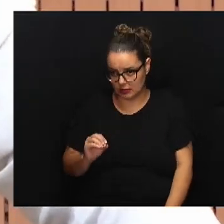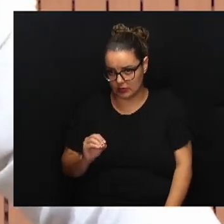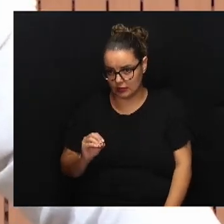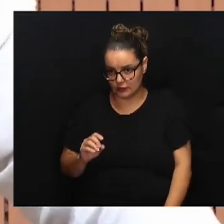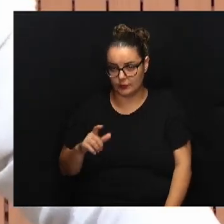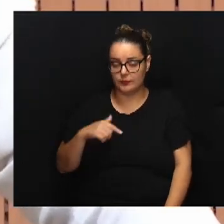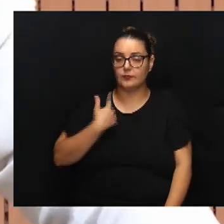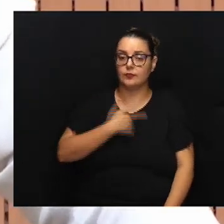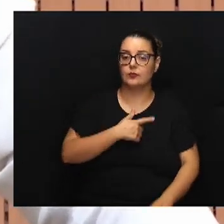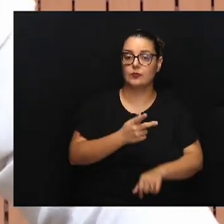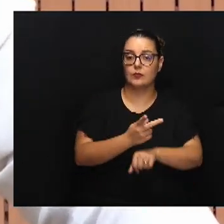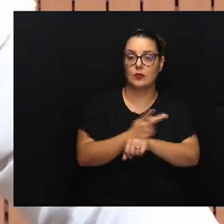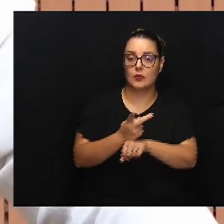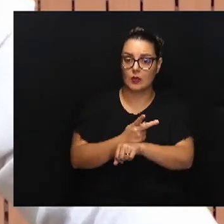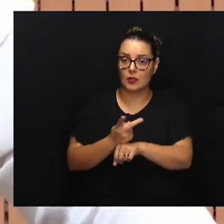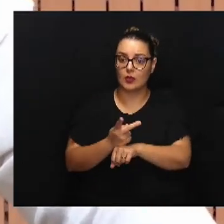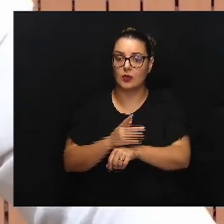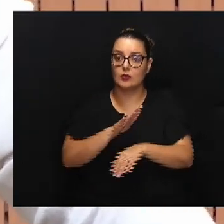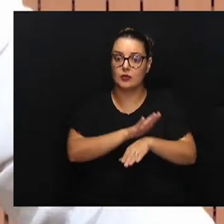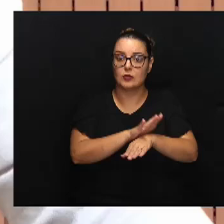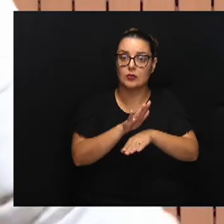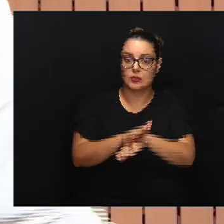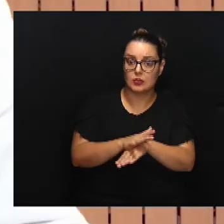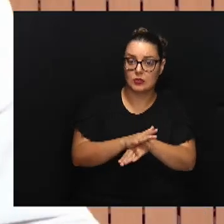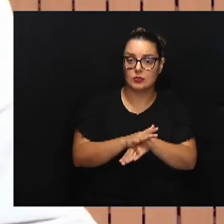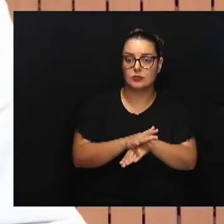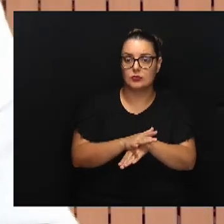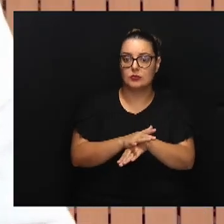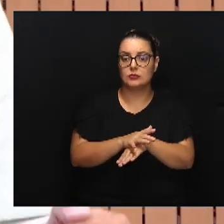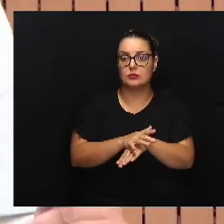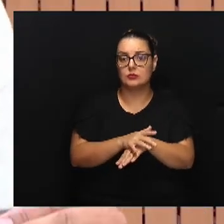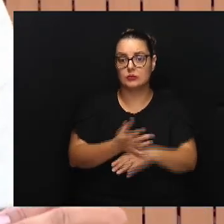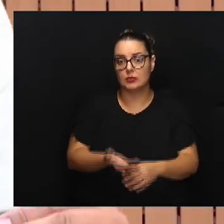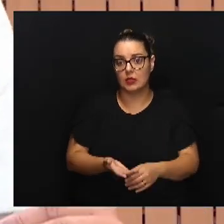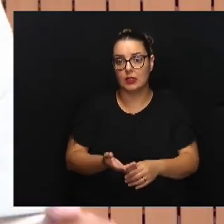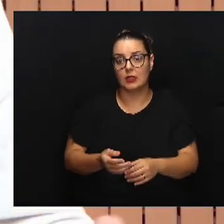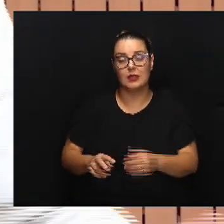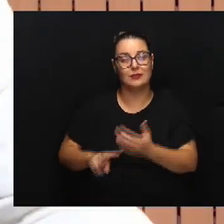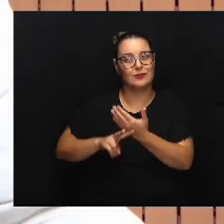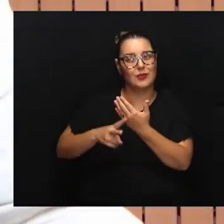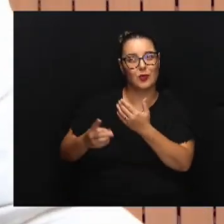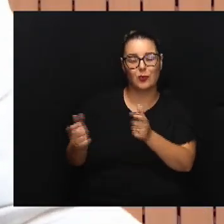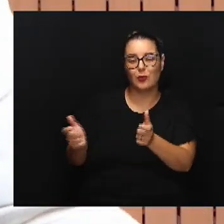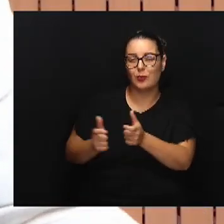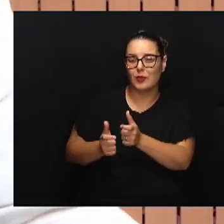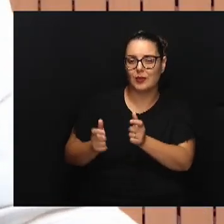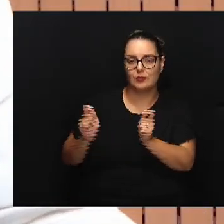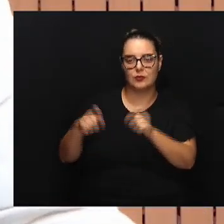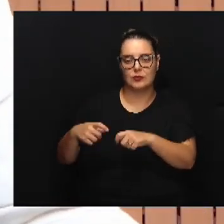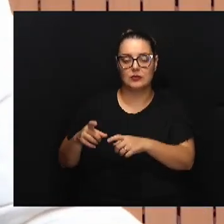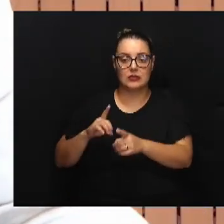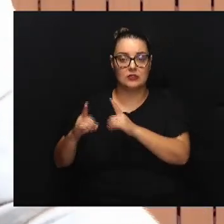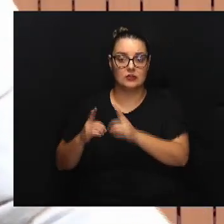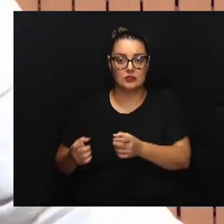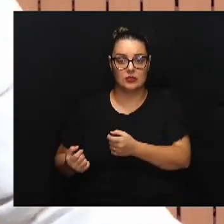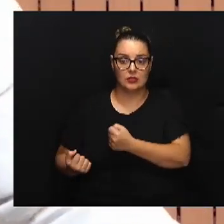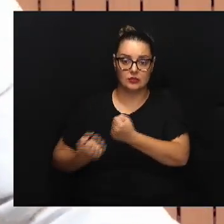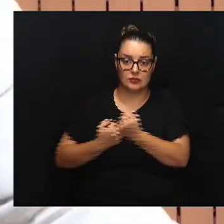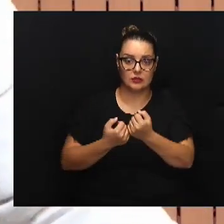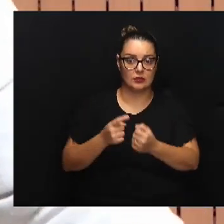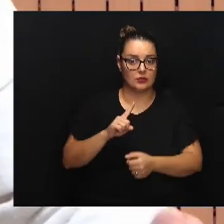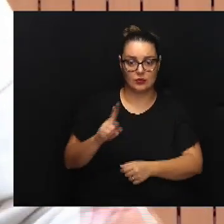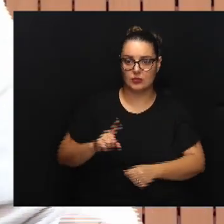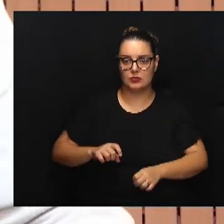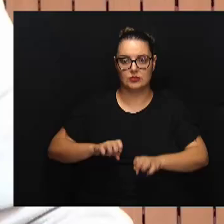nós procuramos interferir o mínimo, né, nessa dinâmica. Então, de apoio. Nós não estamos definindo uma